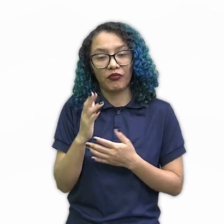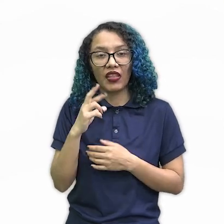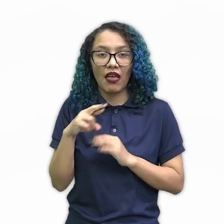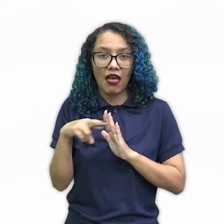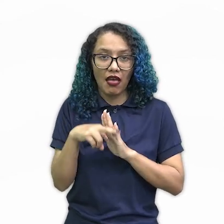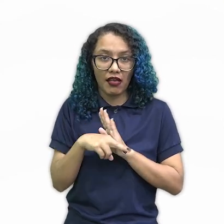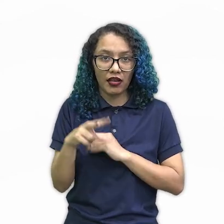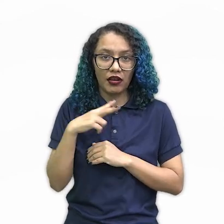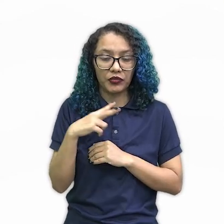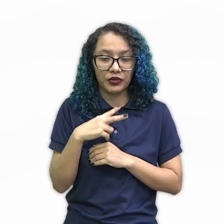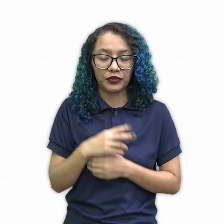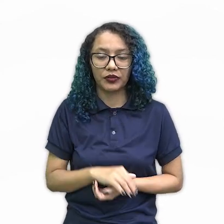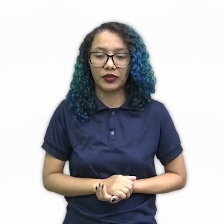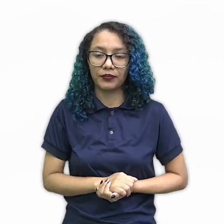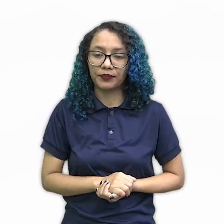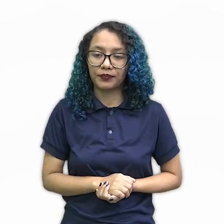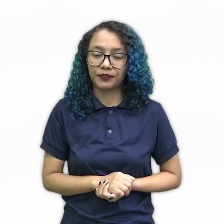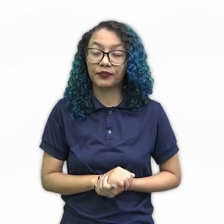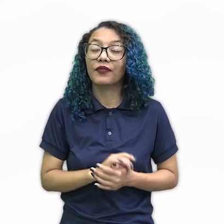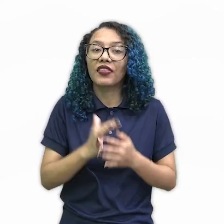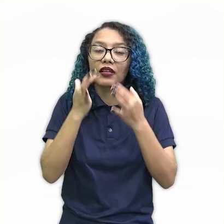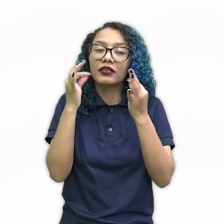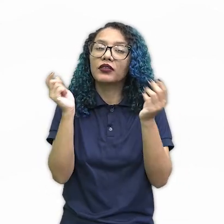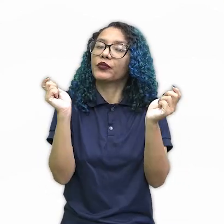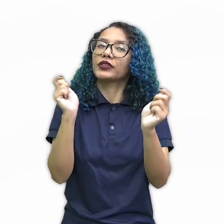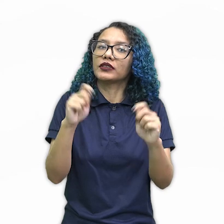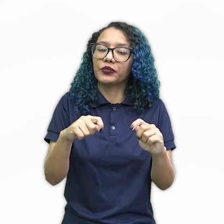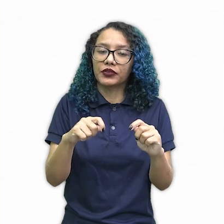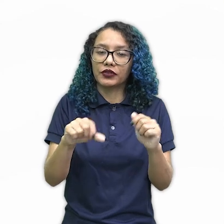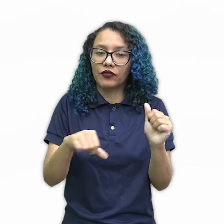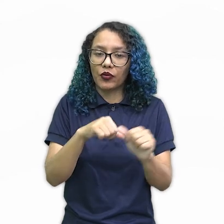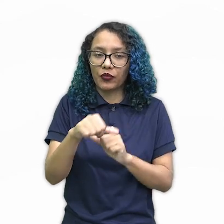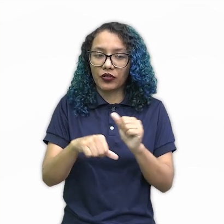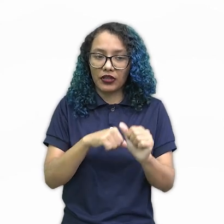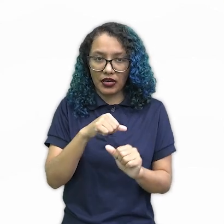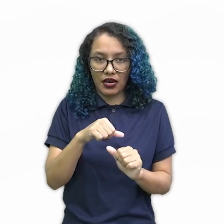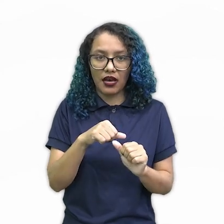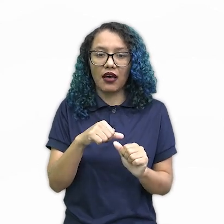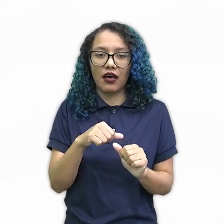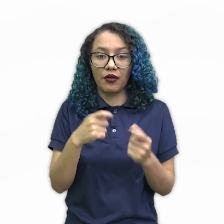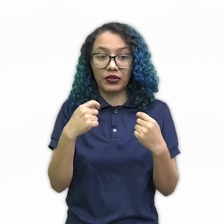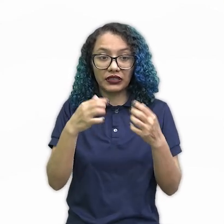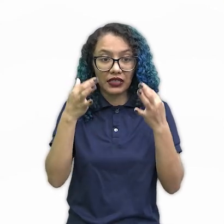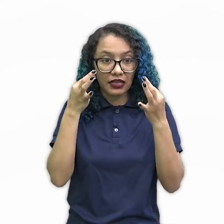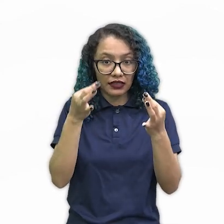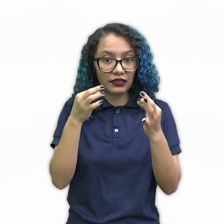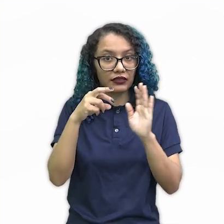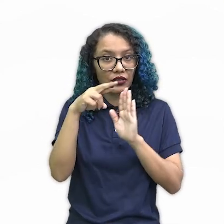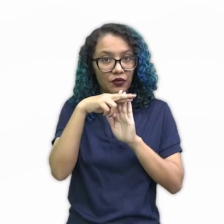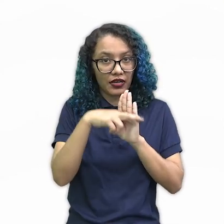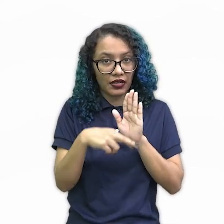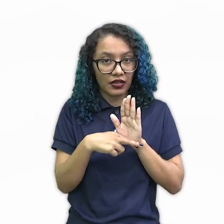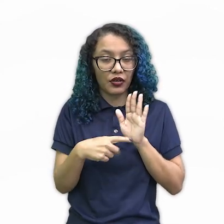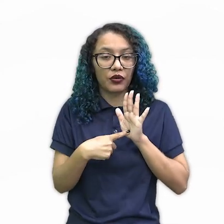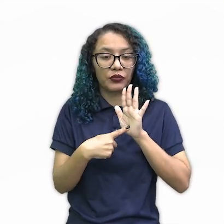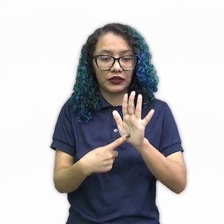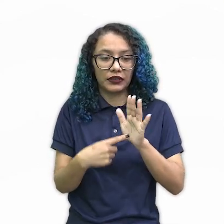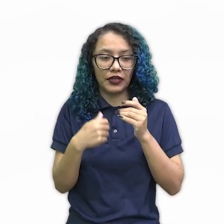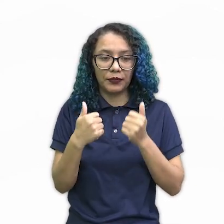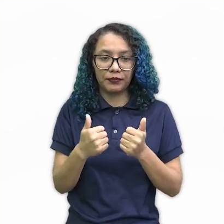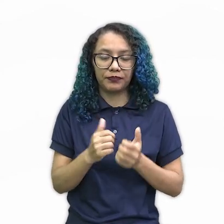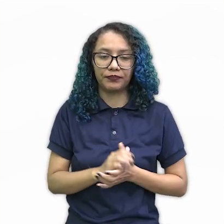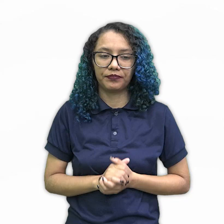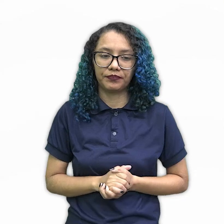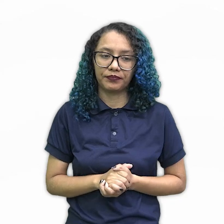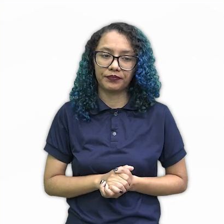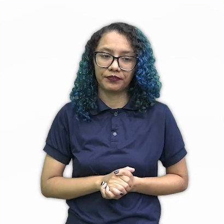Prestem atenção que para transformar o adjetivo para o grau superlativo, eu tenho que atentar para essas regras que eu coloquei aqui para